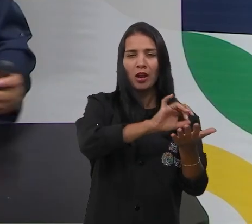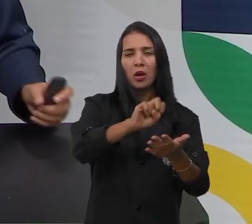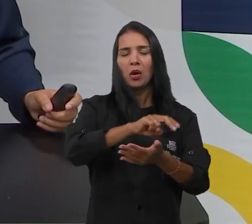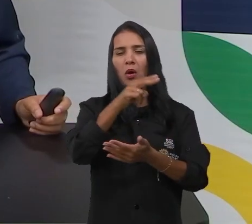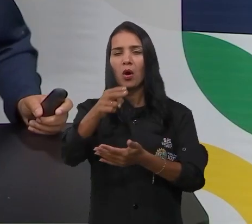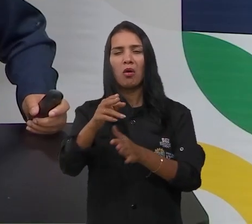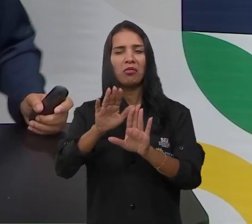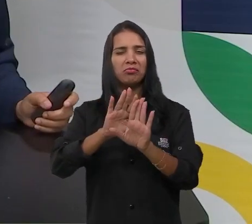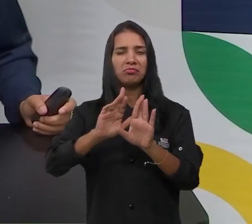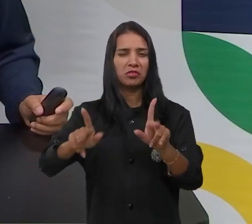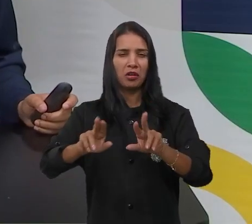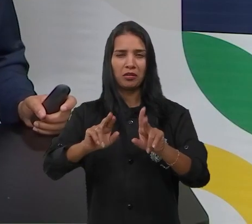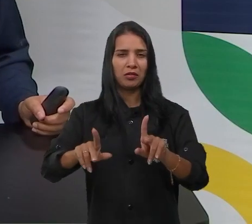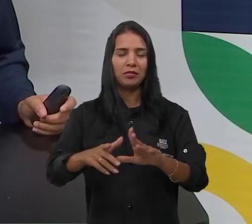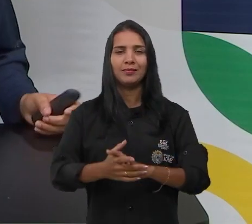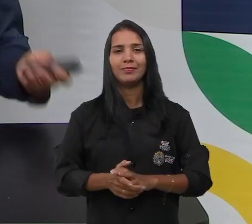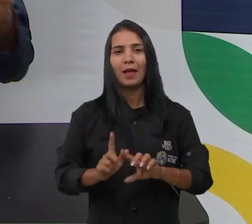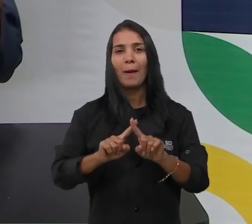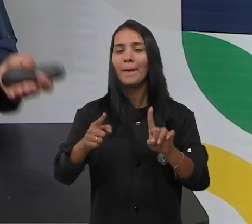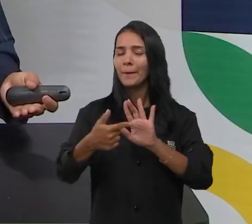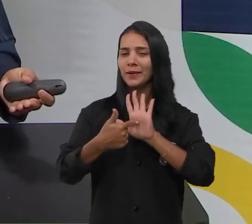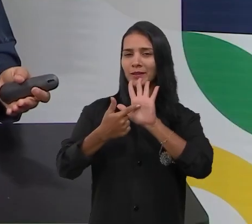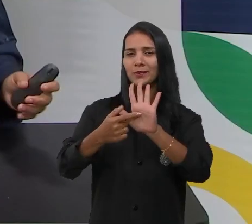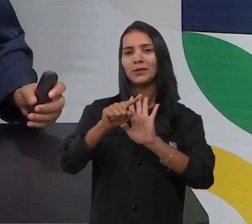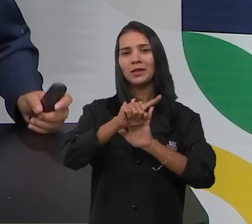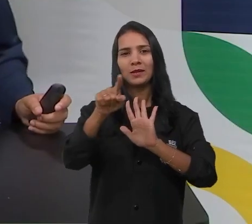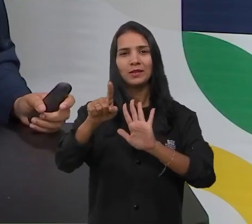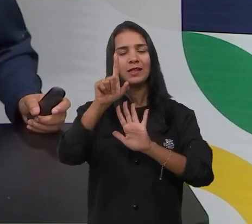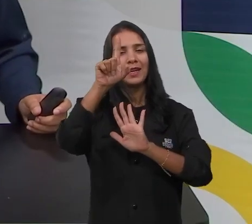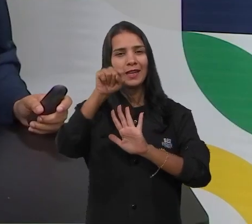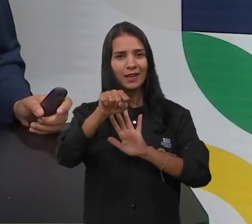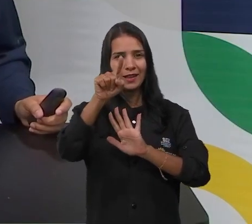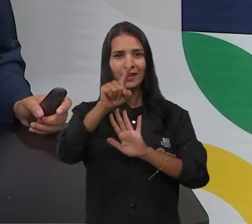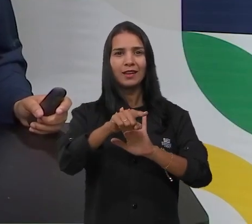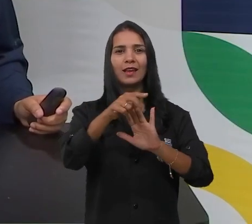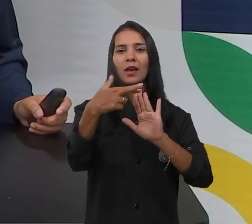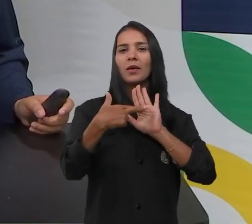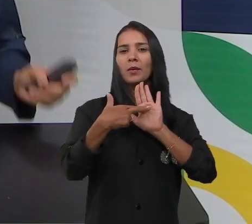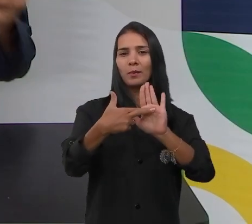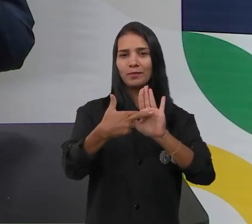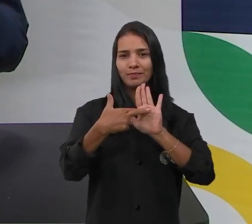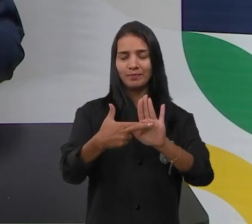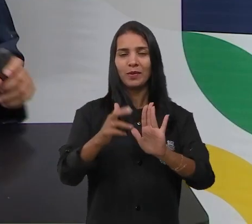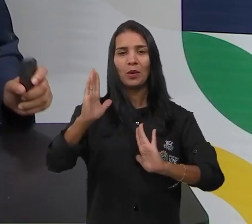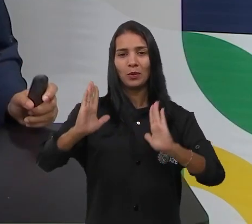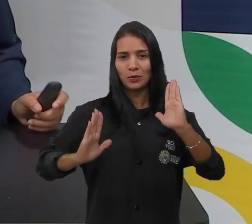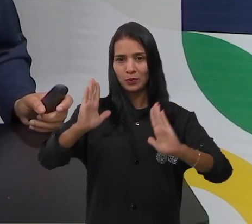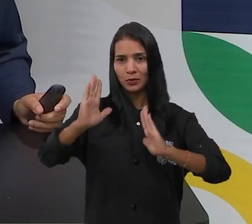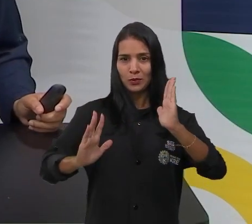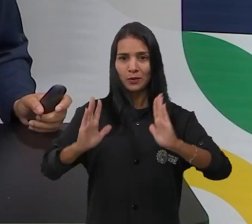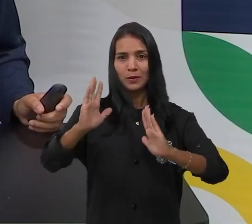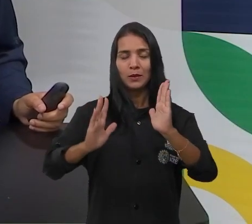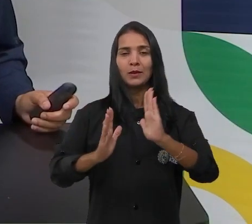trouxe justamente para mostrar para vocês que é um símbolo da época do período da Guerra Fria. Outra